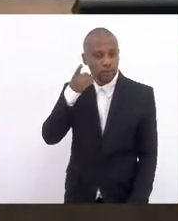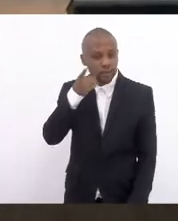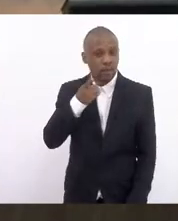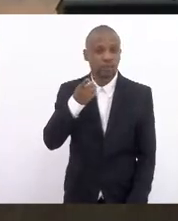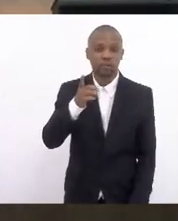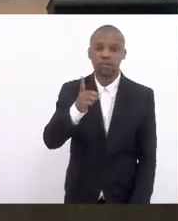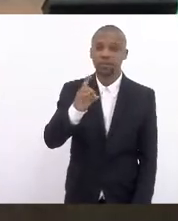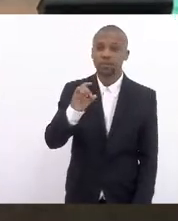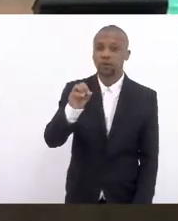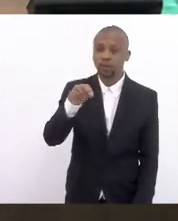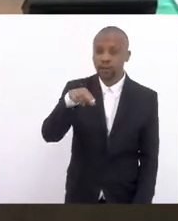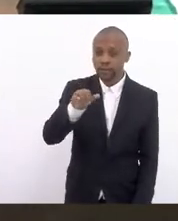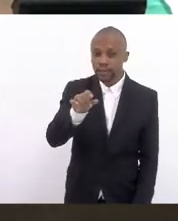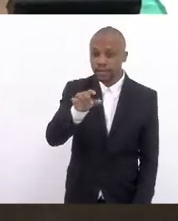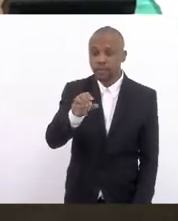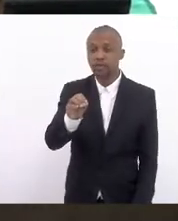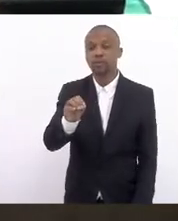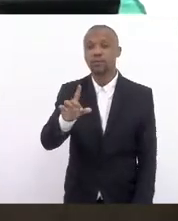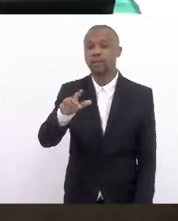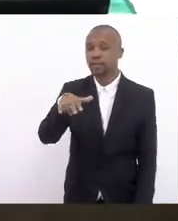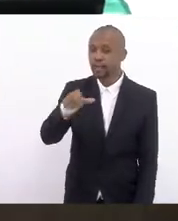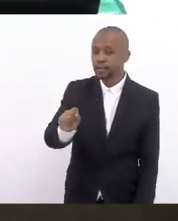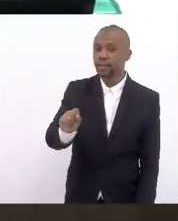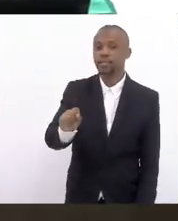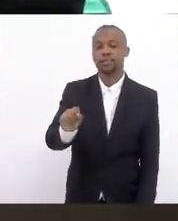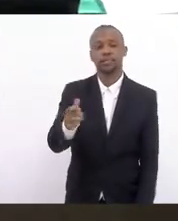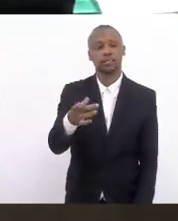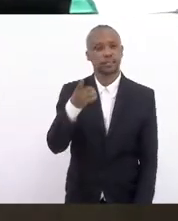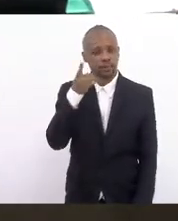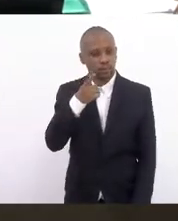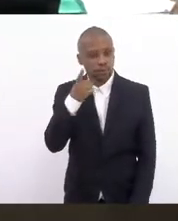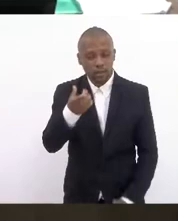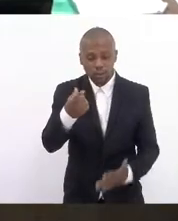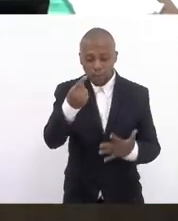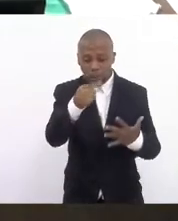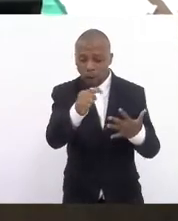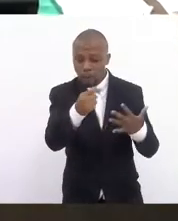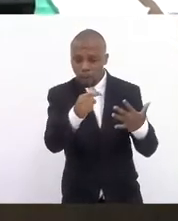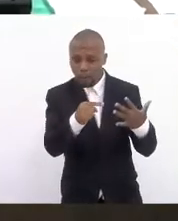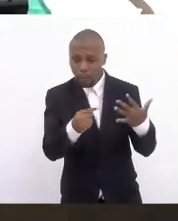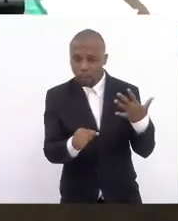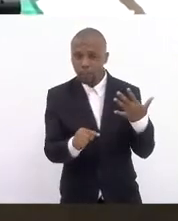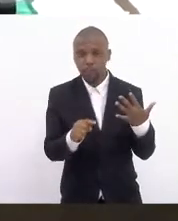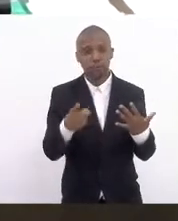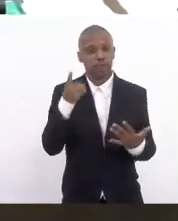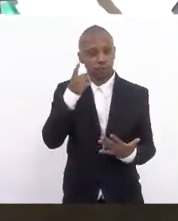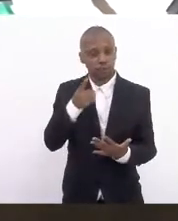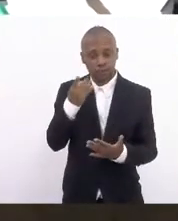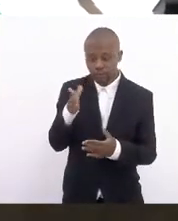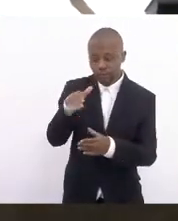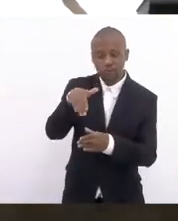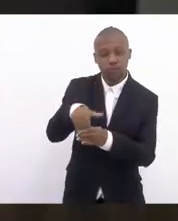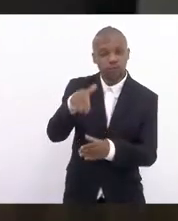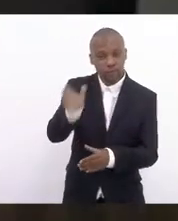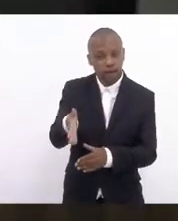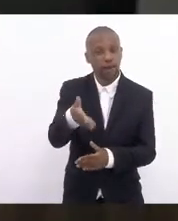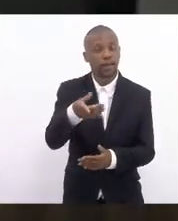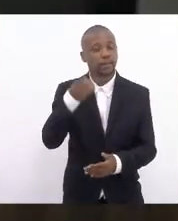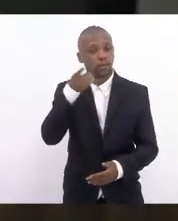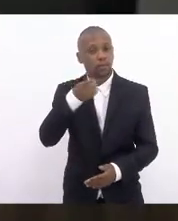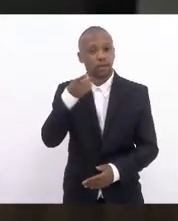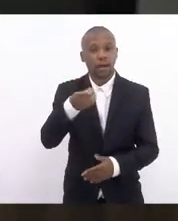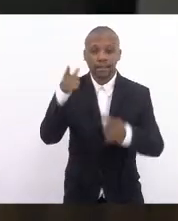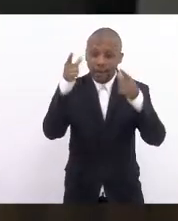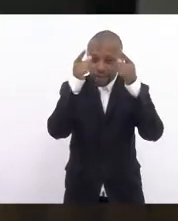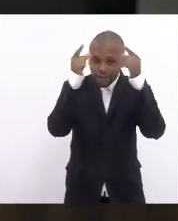Lins, deputado Dr. Deodalto, presente já votou. Deputada enfermeira Regiane, presente, vai votar.